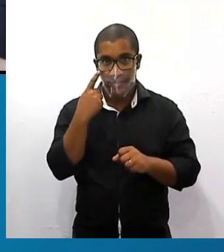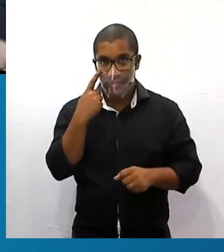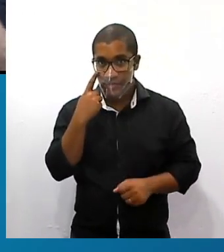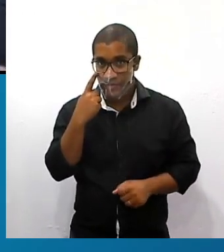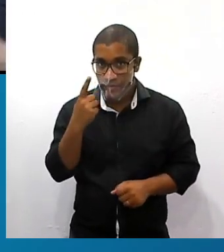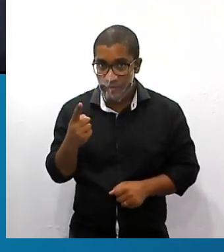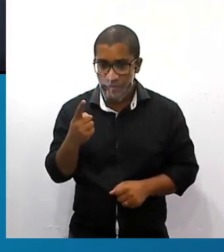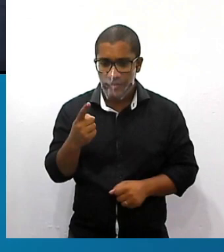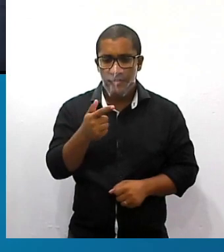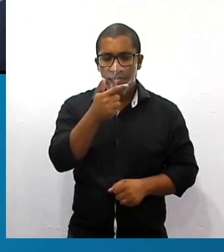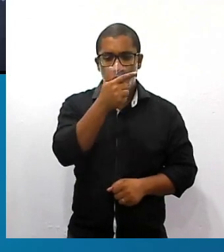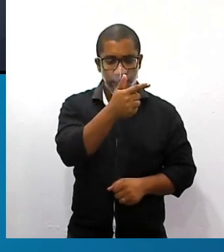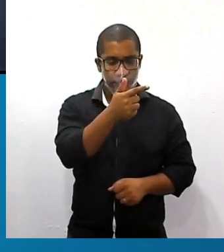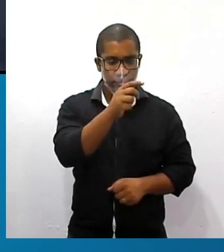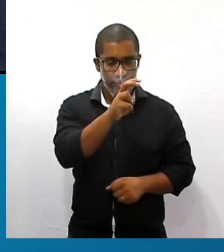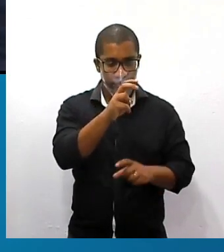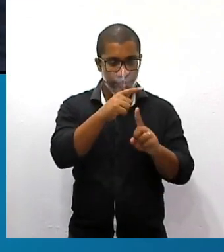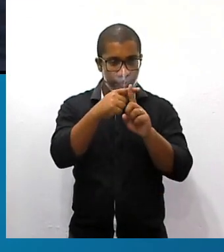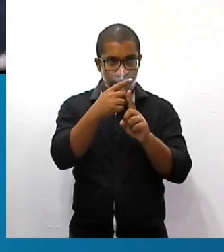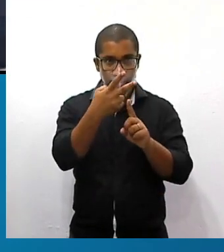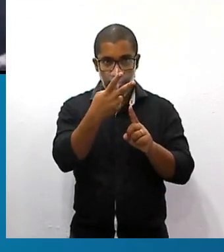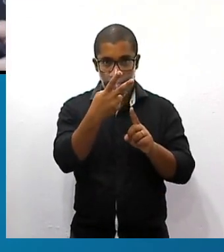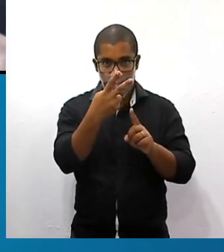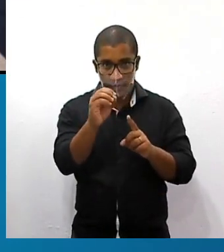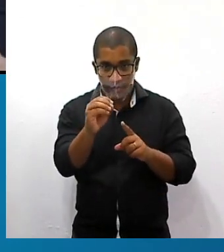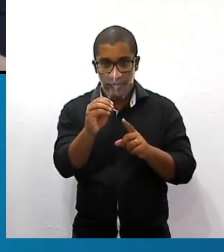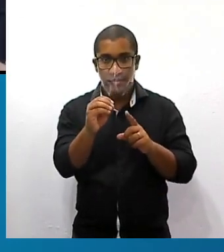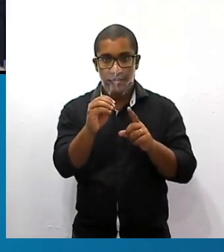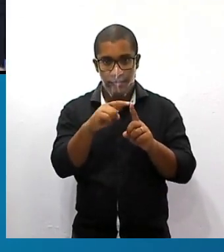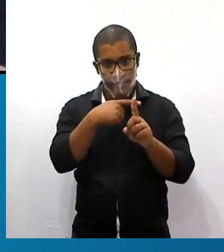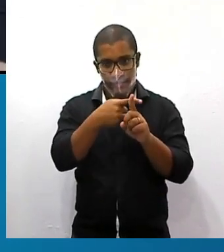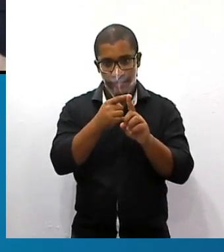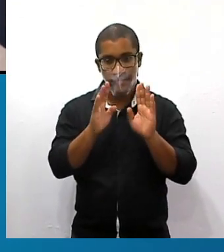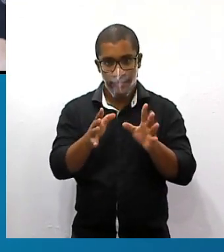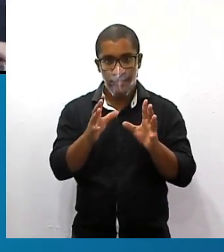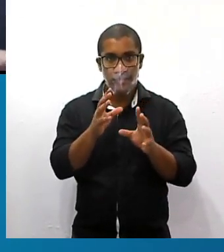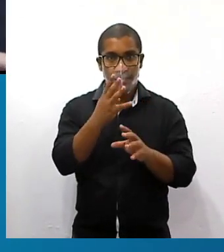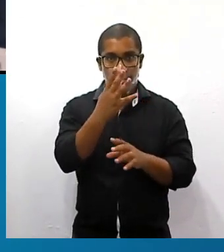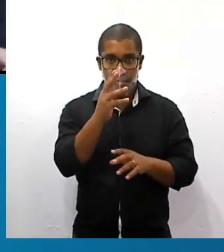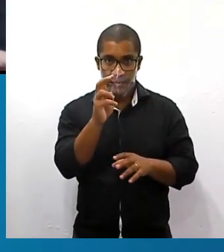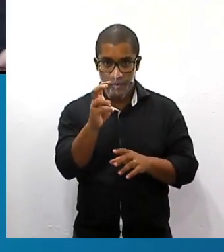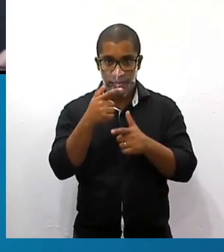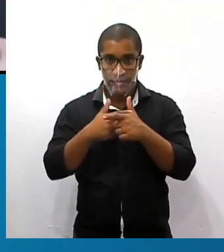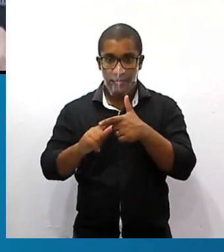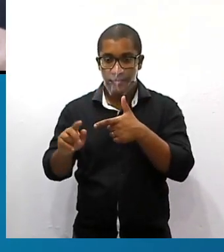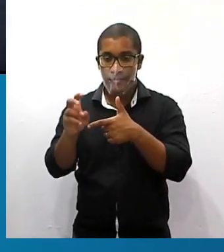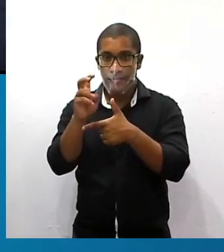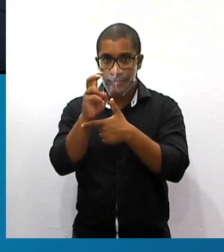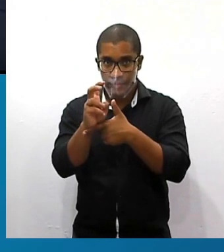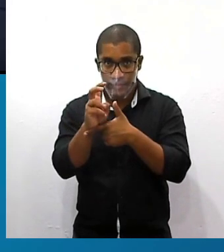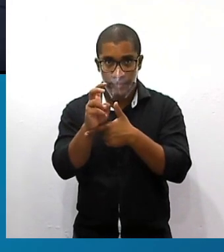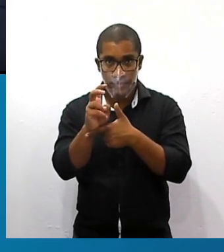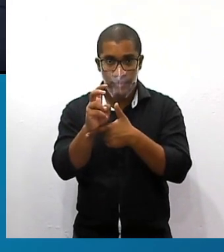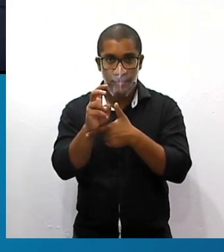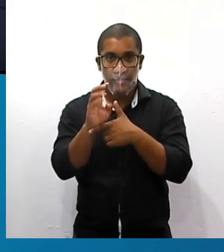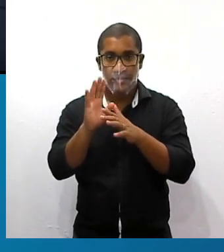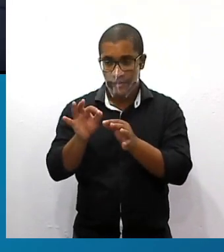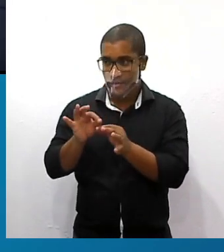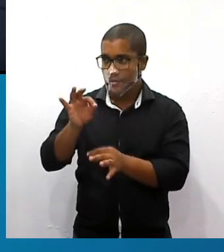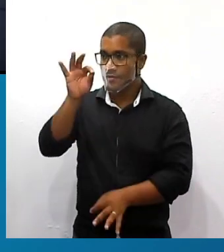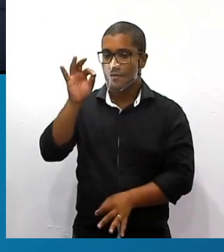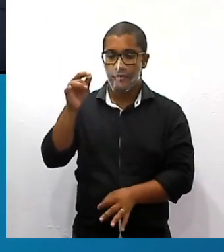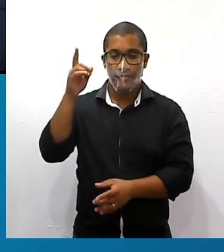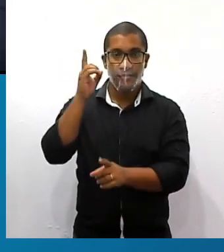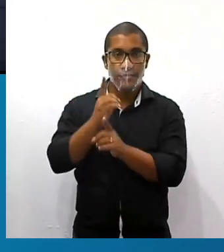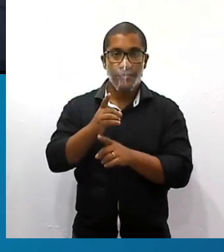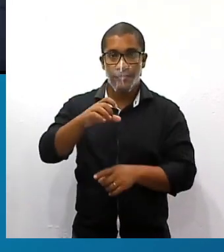Lembrando que esse 25 com 20 a gente vai somar nisso, você tá aí, já está esperto, vai ficar 45 dividido por 5, achamos a altura de 9